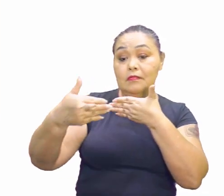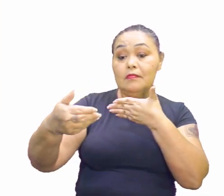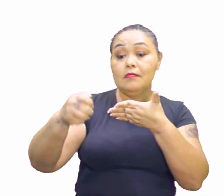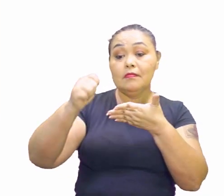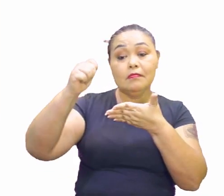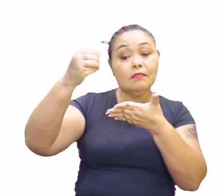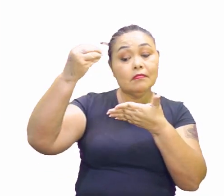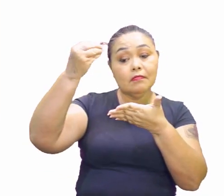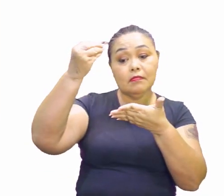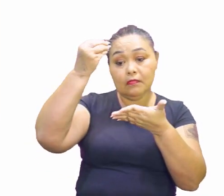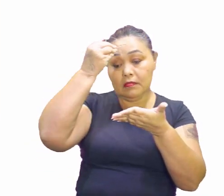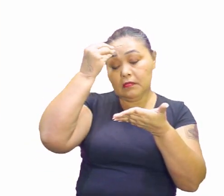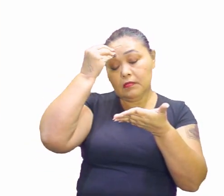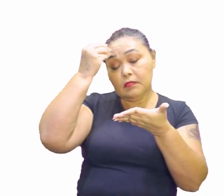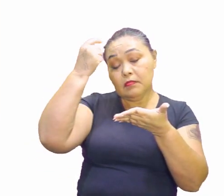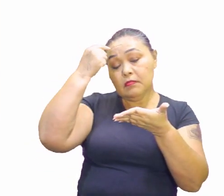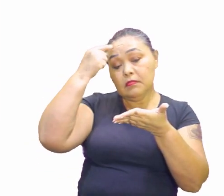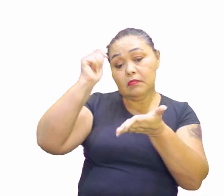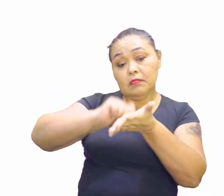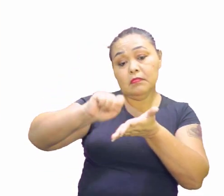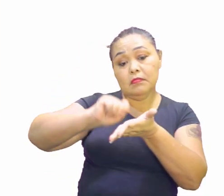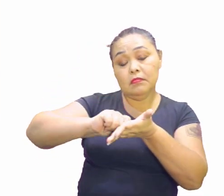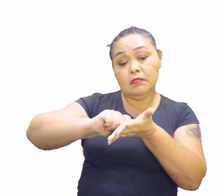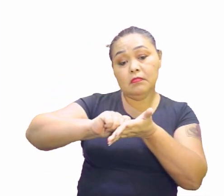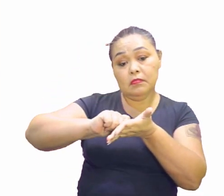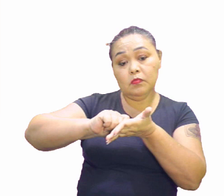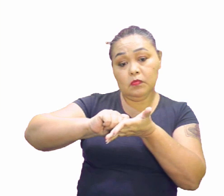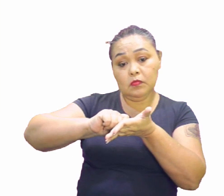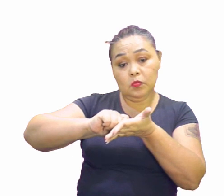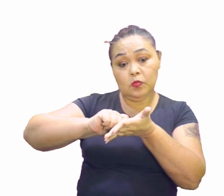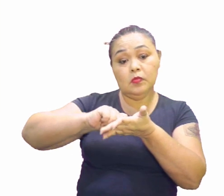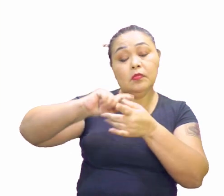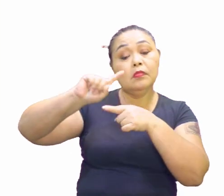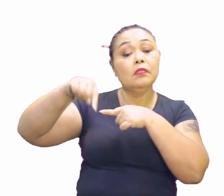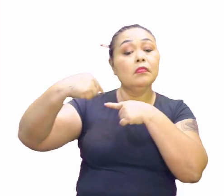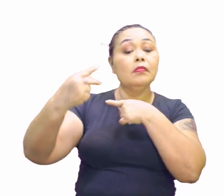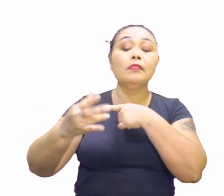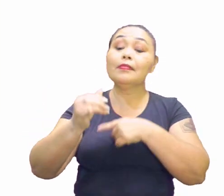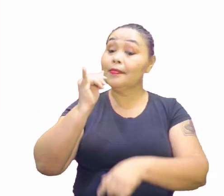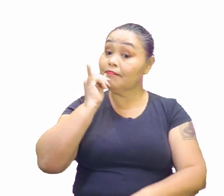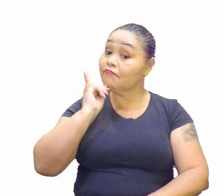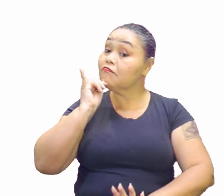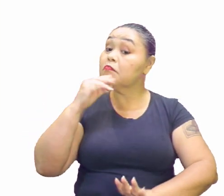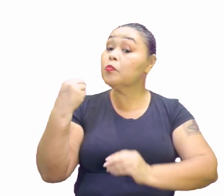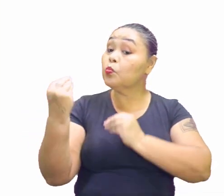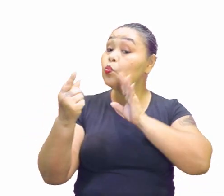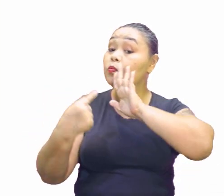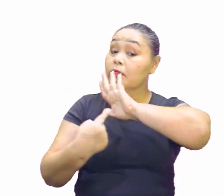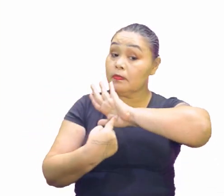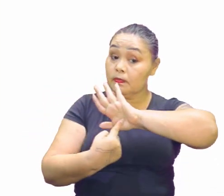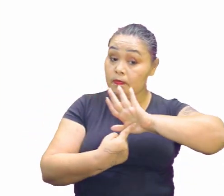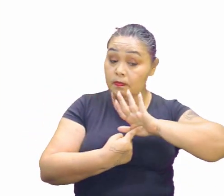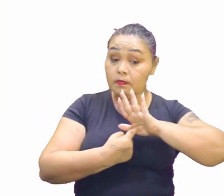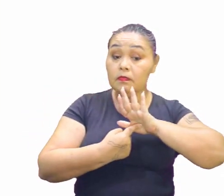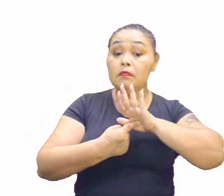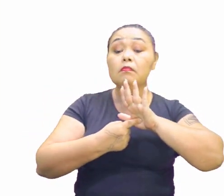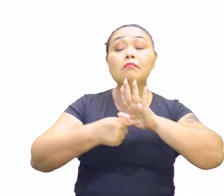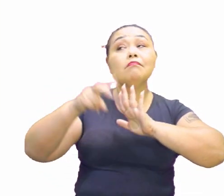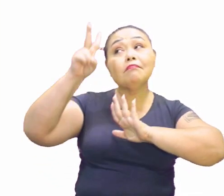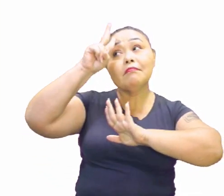da dissertação. E aí, na dissertação, nós temos a exemplificação,